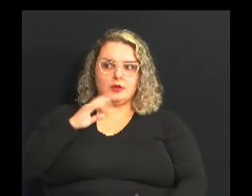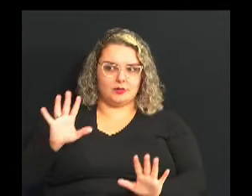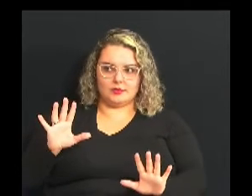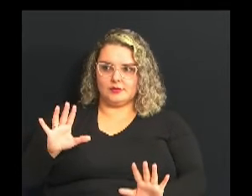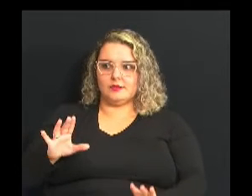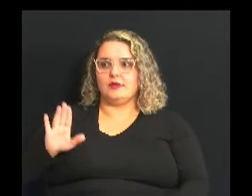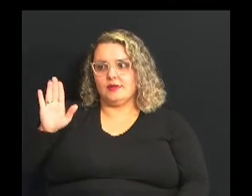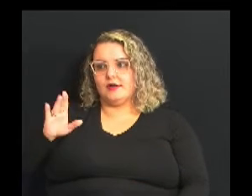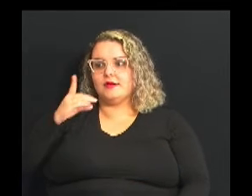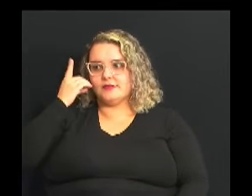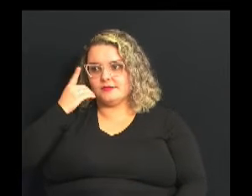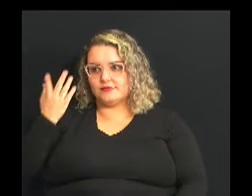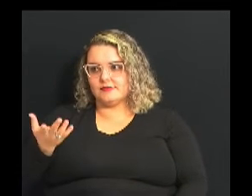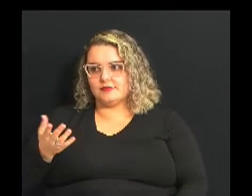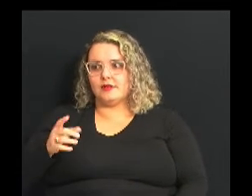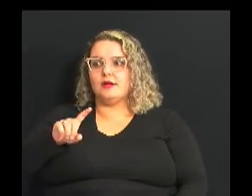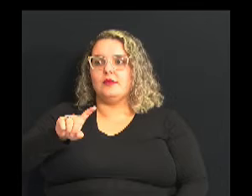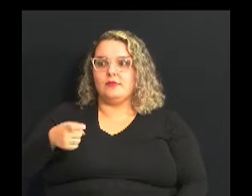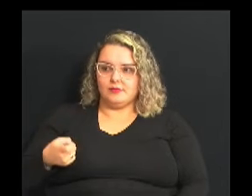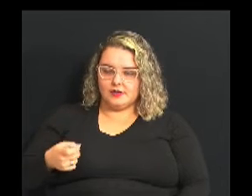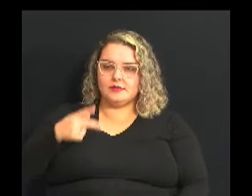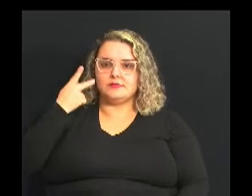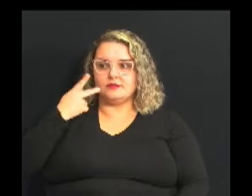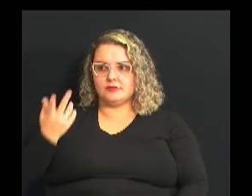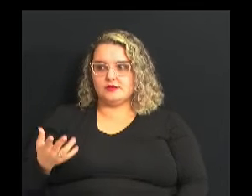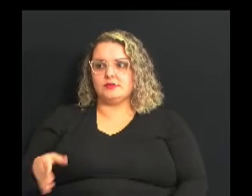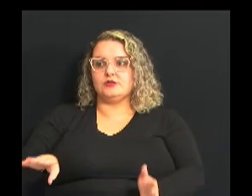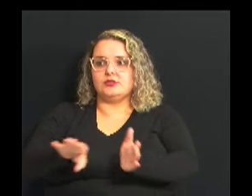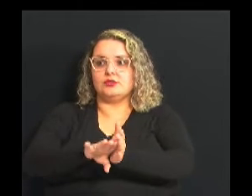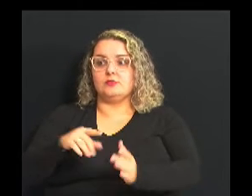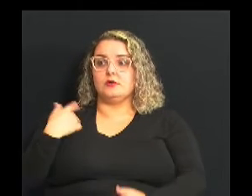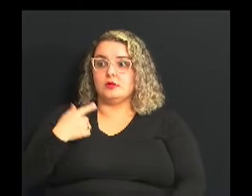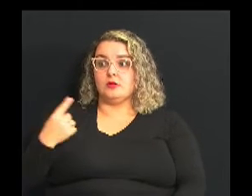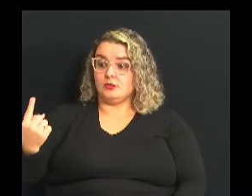nome do... Tem um ex-vereador que chegou para a gente e nos contou assim: